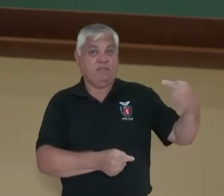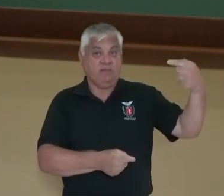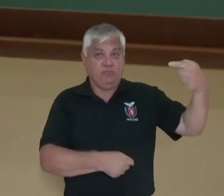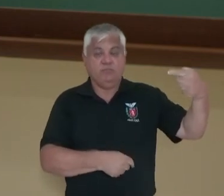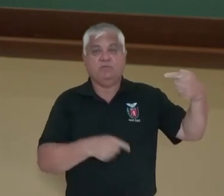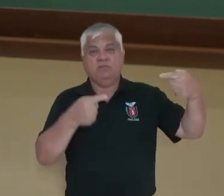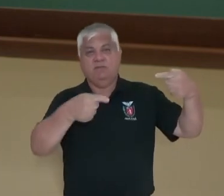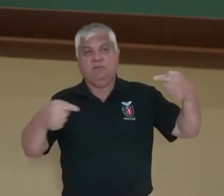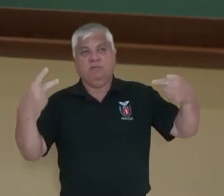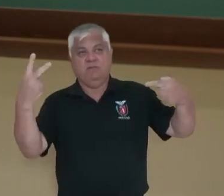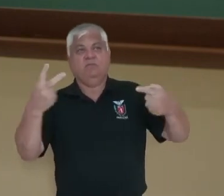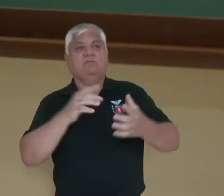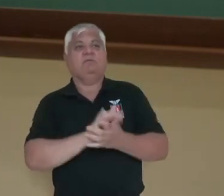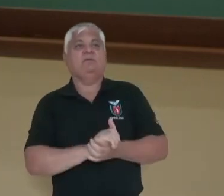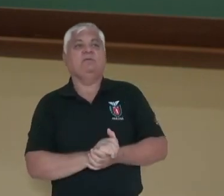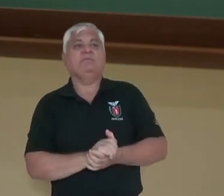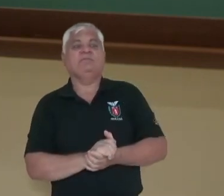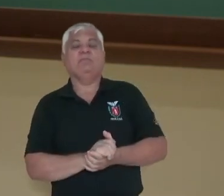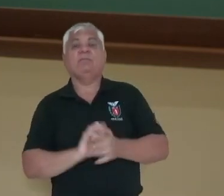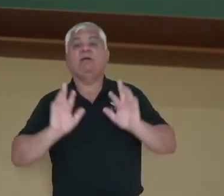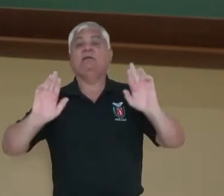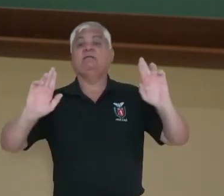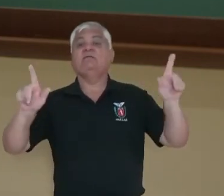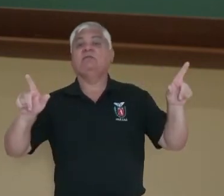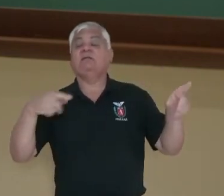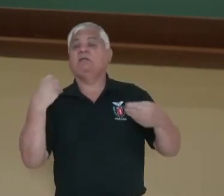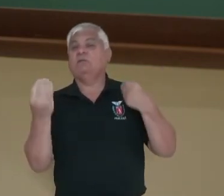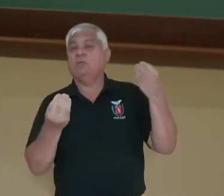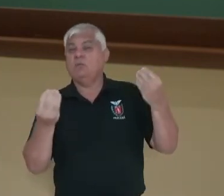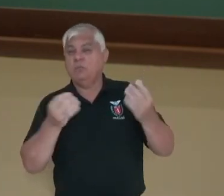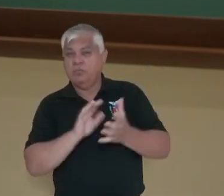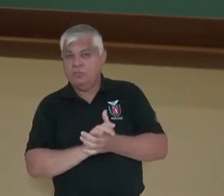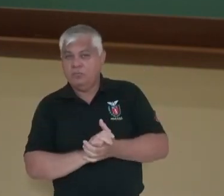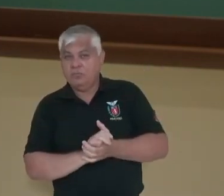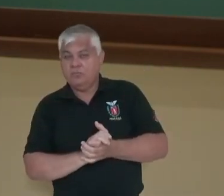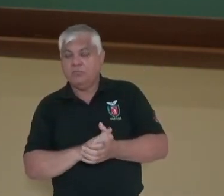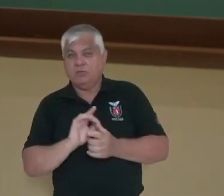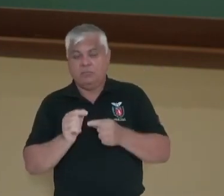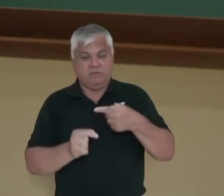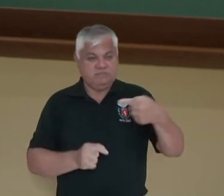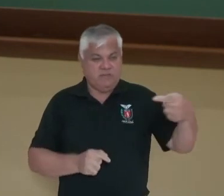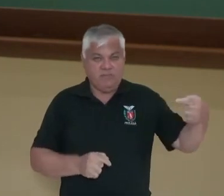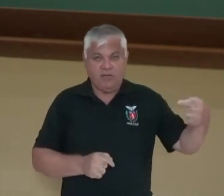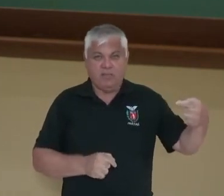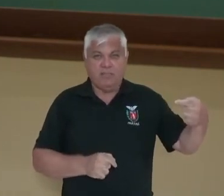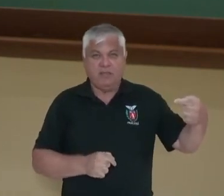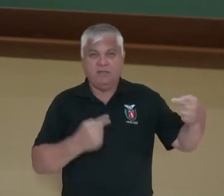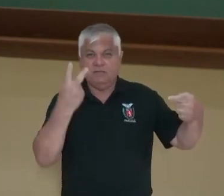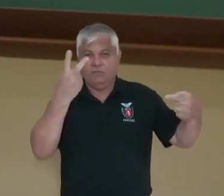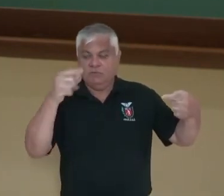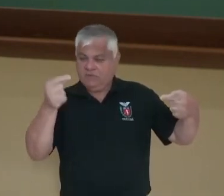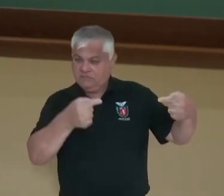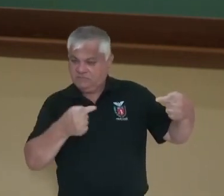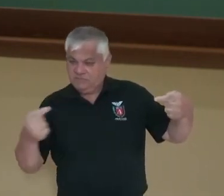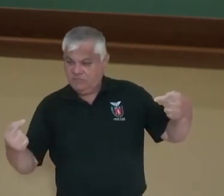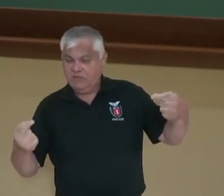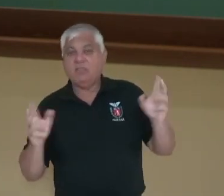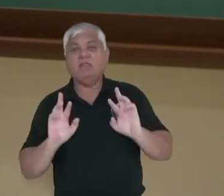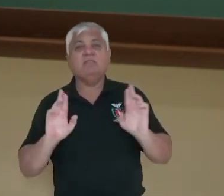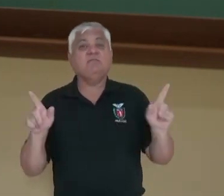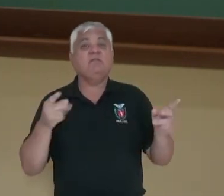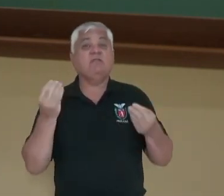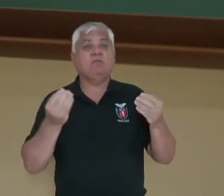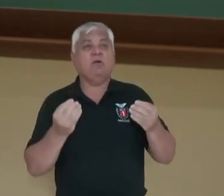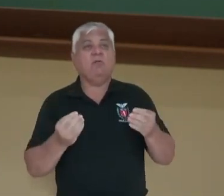semana 2. A diferença nas vendas de uma semana para outra, se eu quiser representar. Basta fazer a